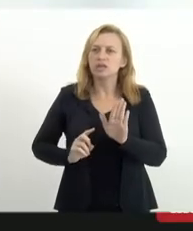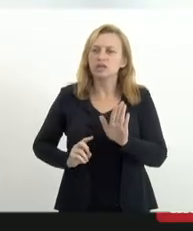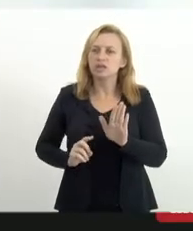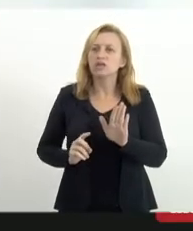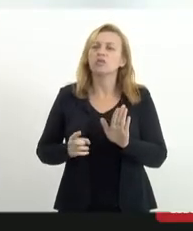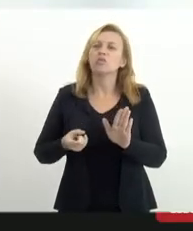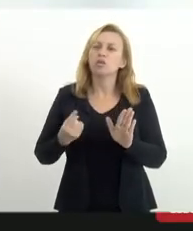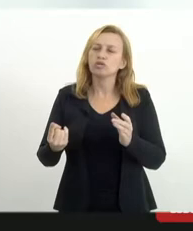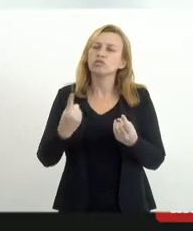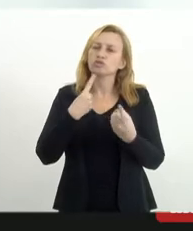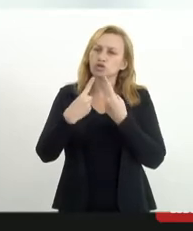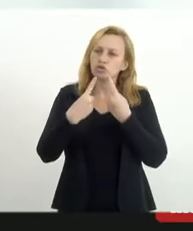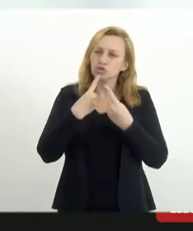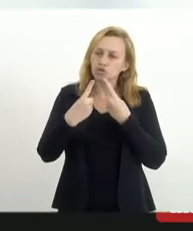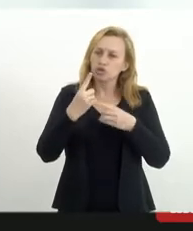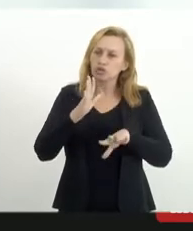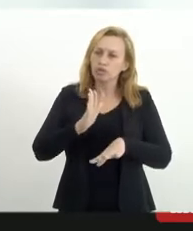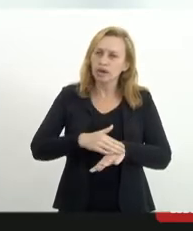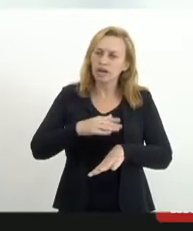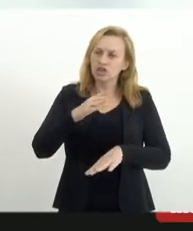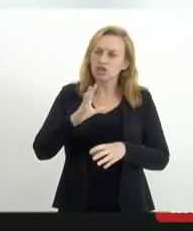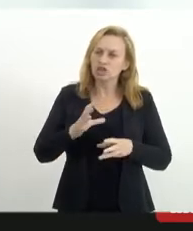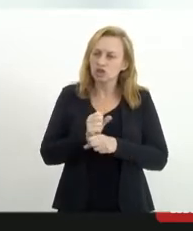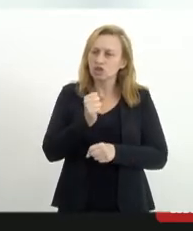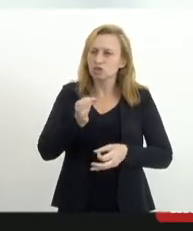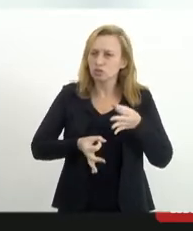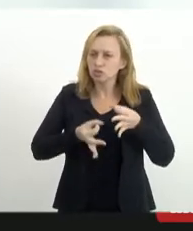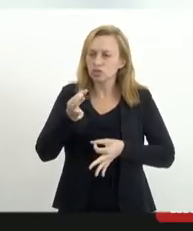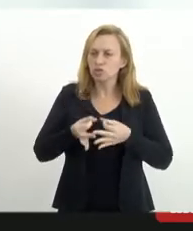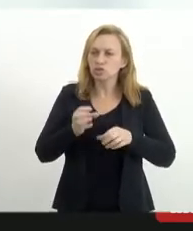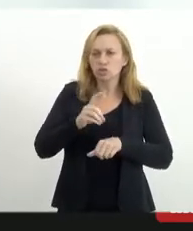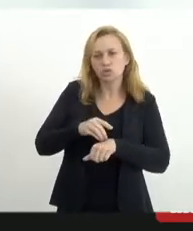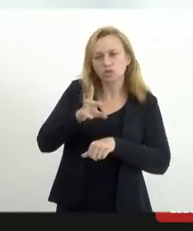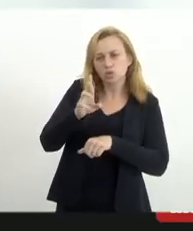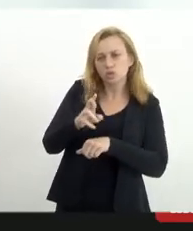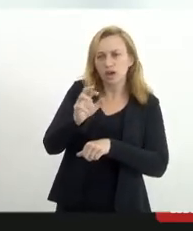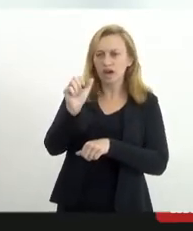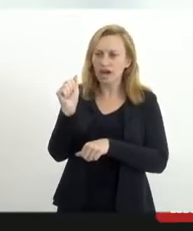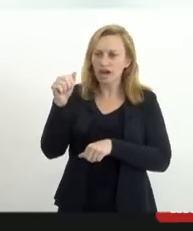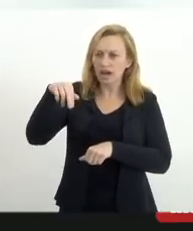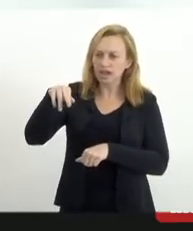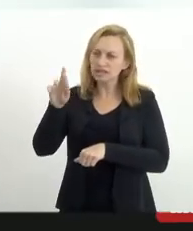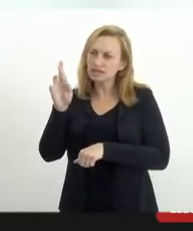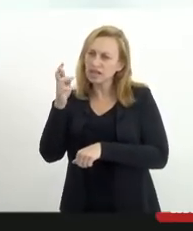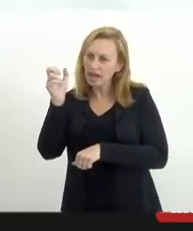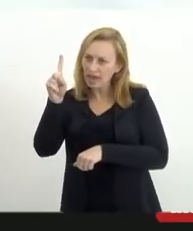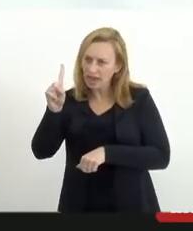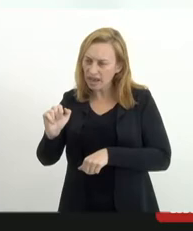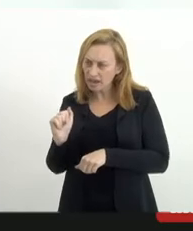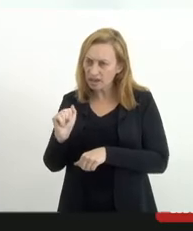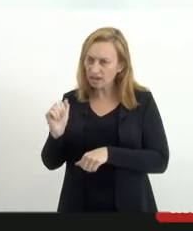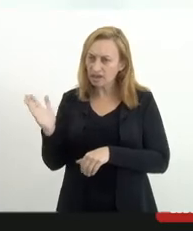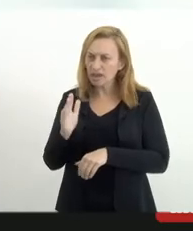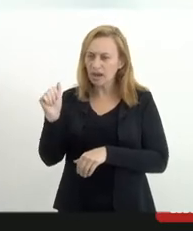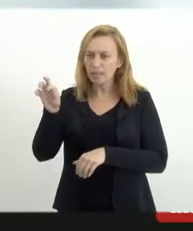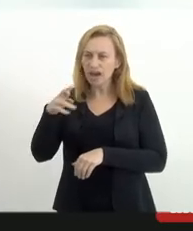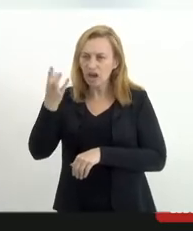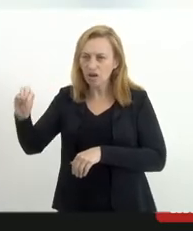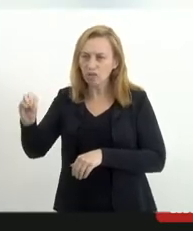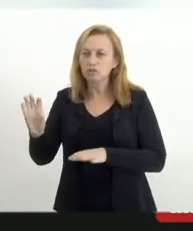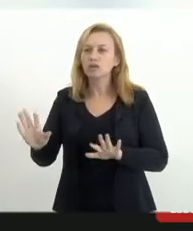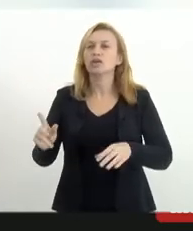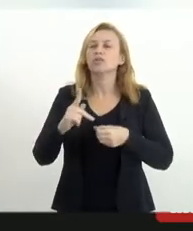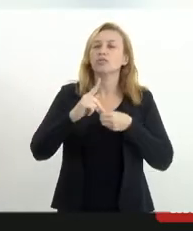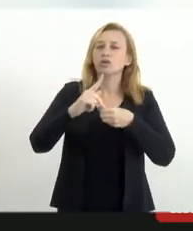veio para a parte mais tributária, a doutora Andréa Abraão. A Procuradoria da Casa, o